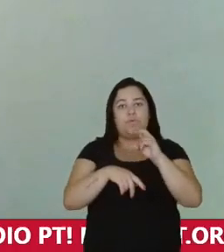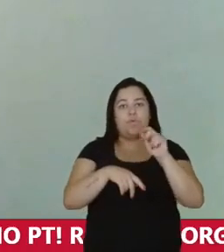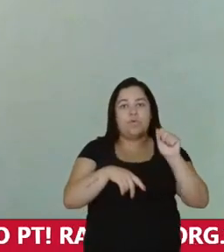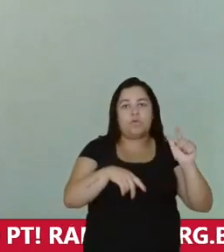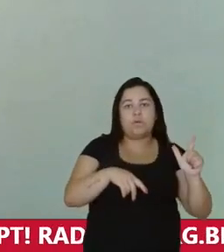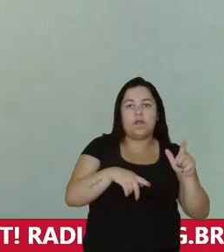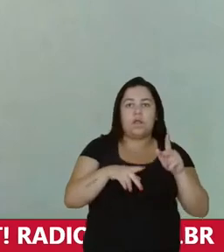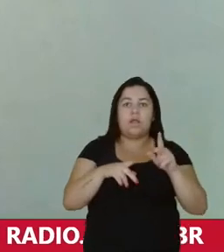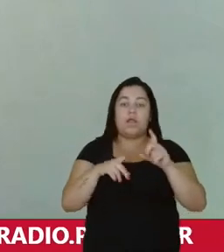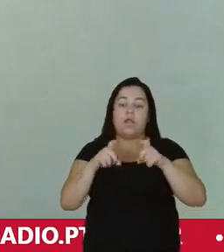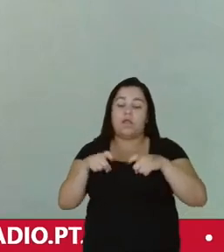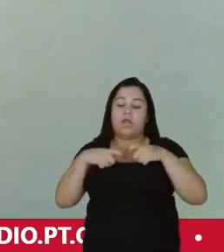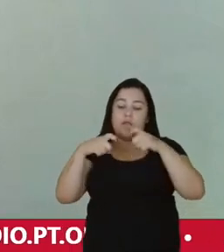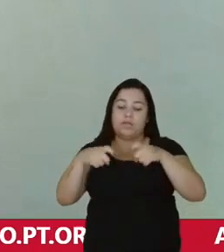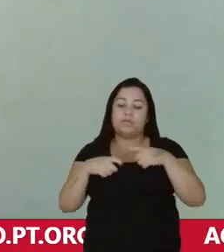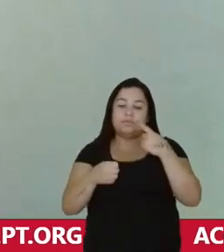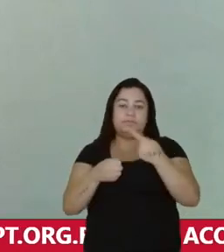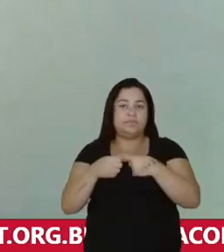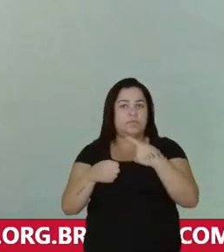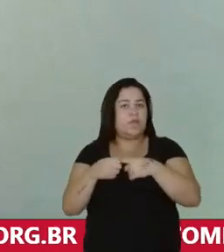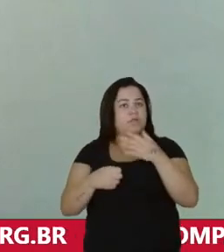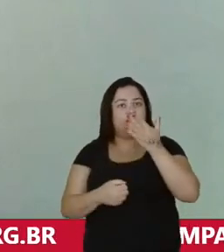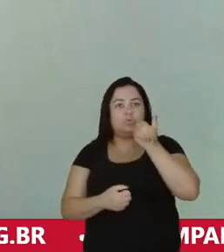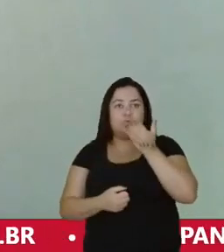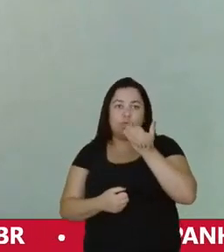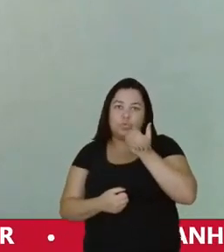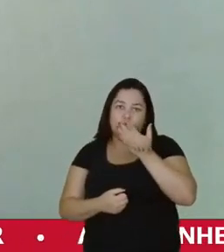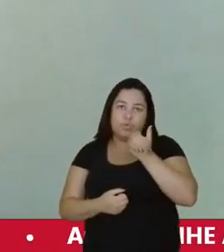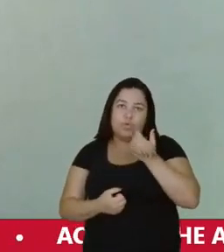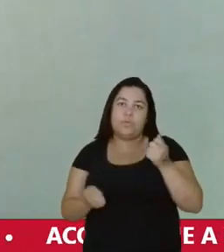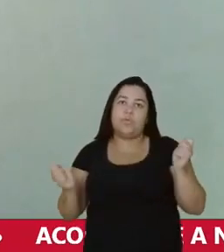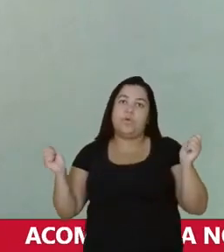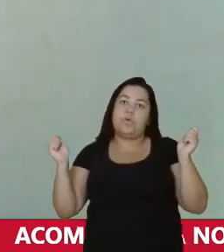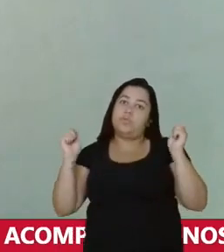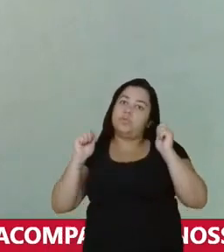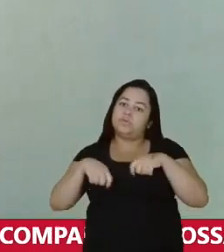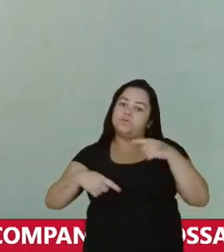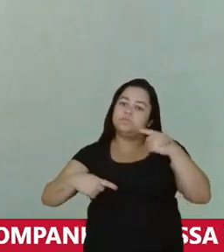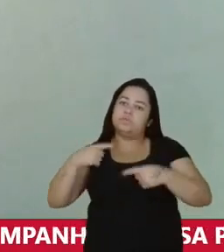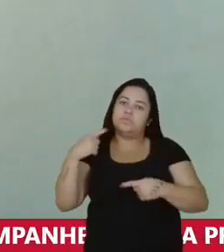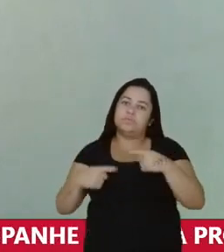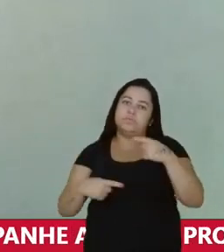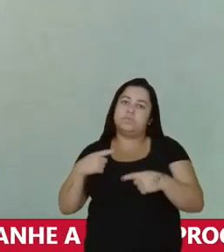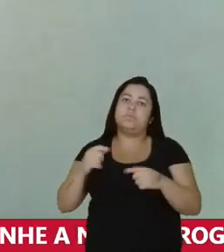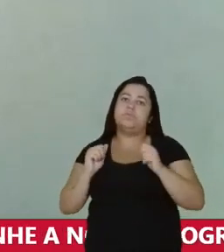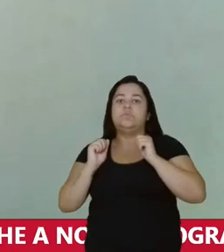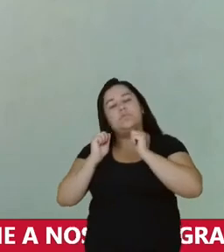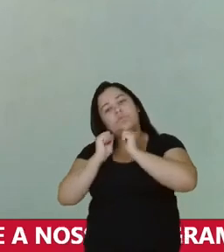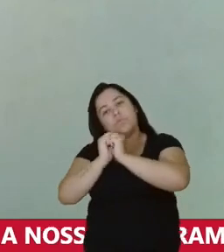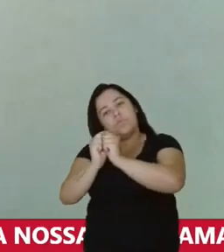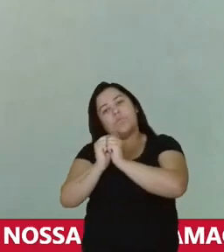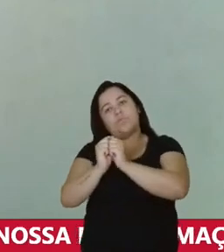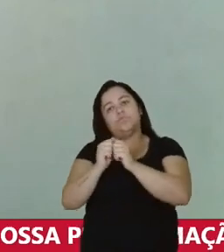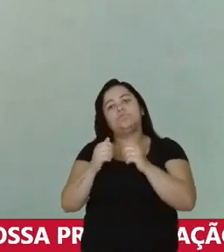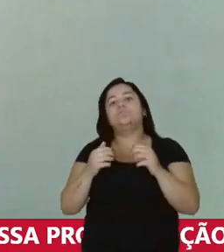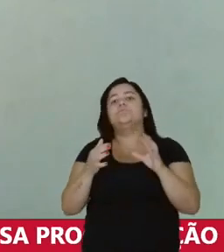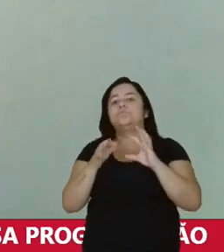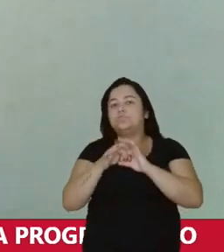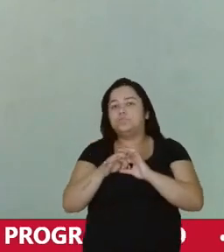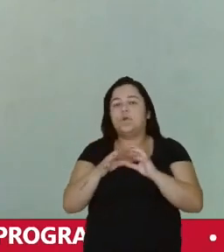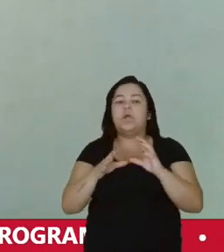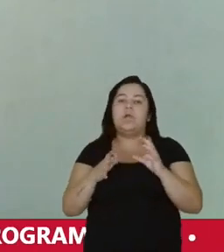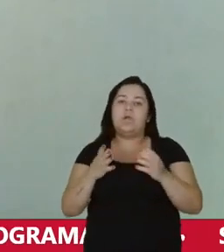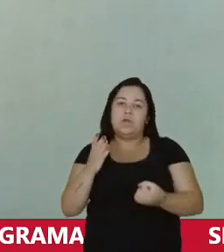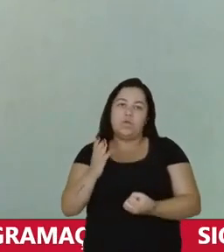não planta, a cidade não come. É necessário fazer esse debate, mas juntamente deles, porque a origem